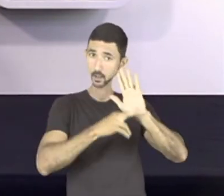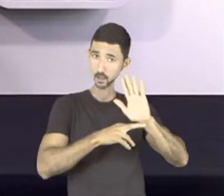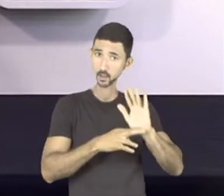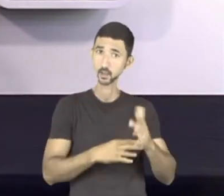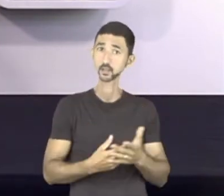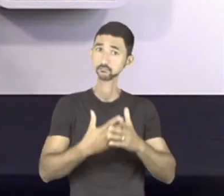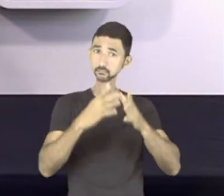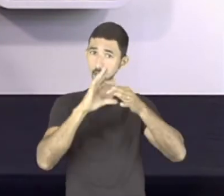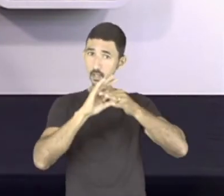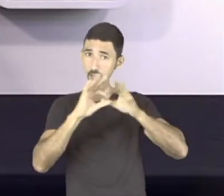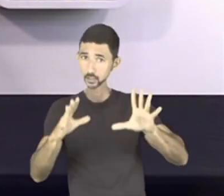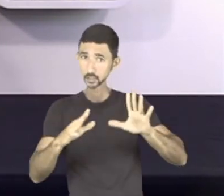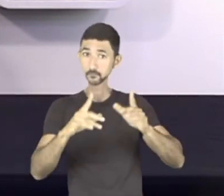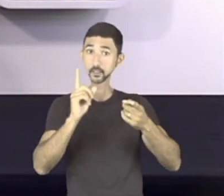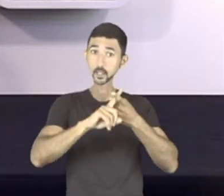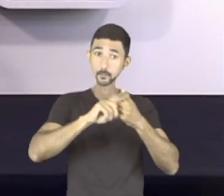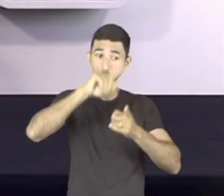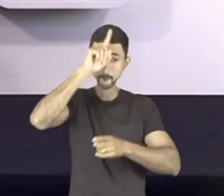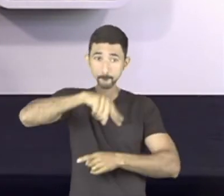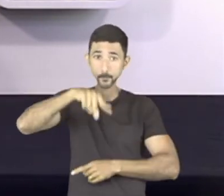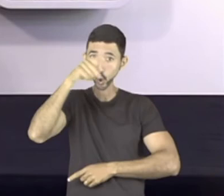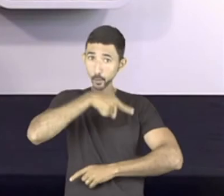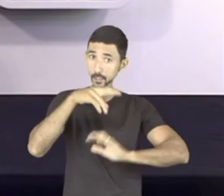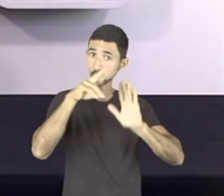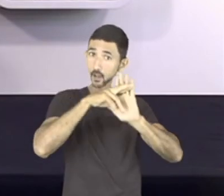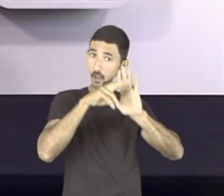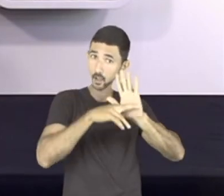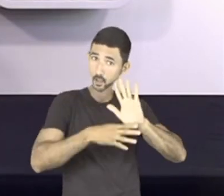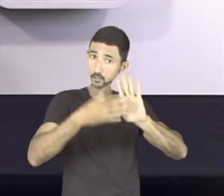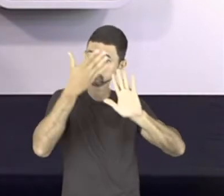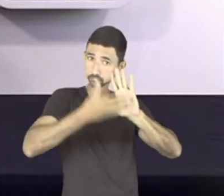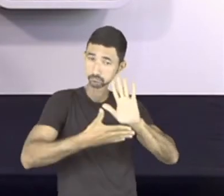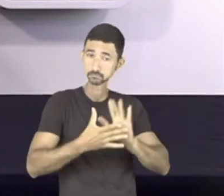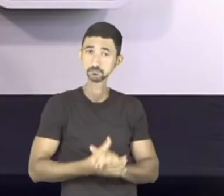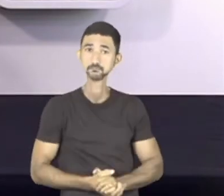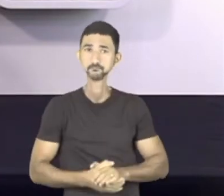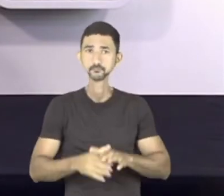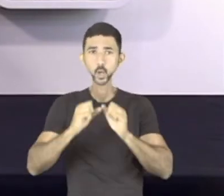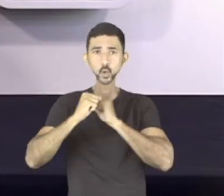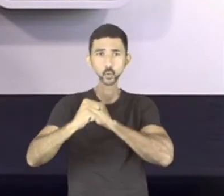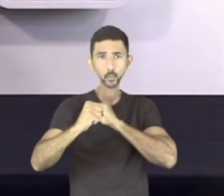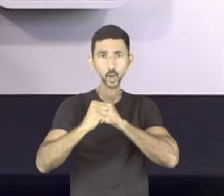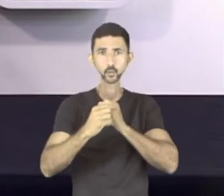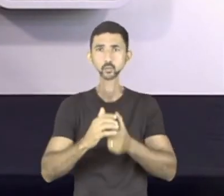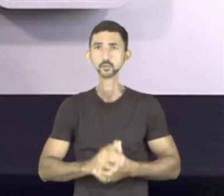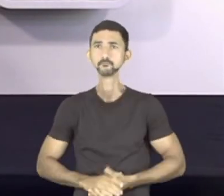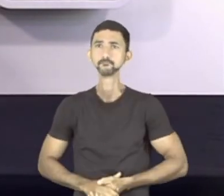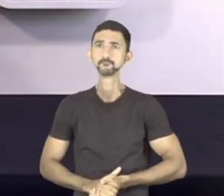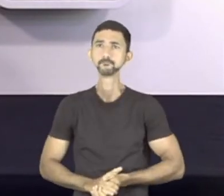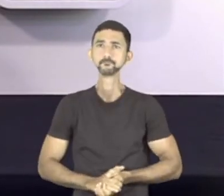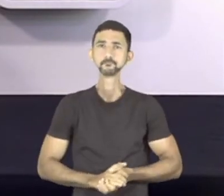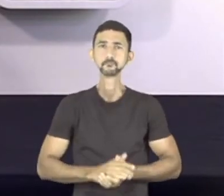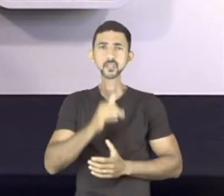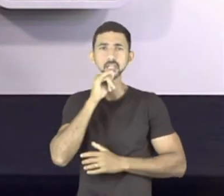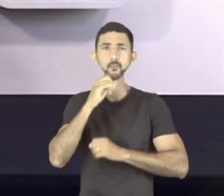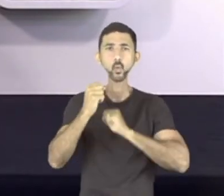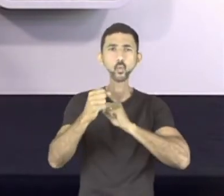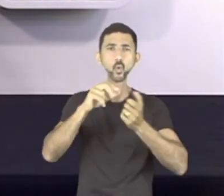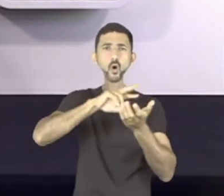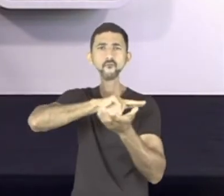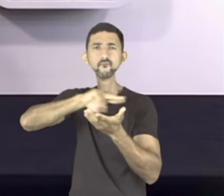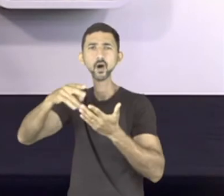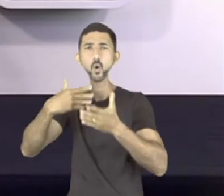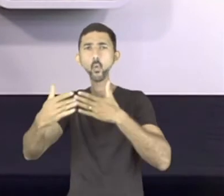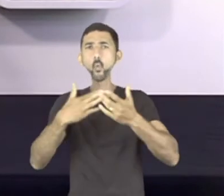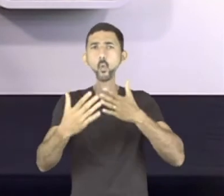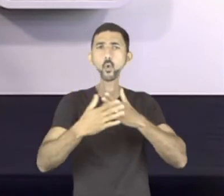que é permitido e o que não é permitido dentro de um combate, não só do Taekwondo, como